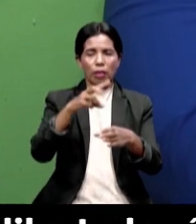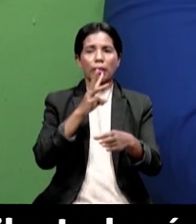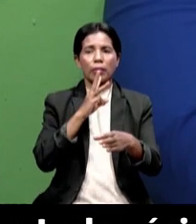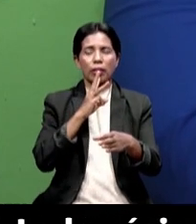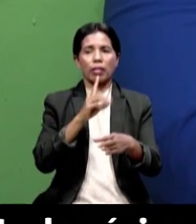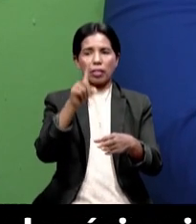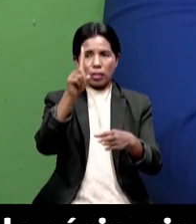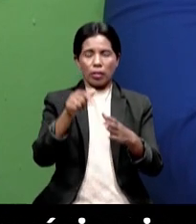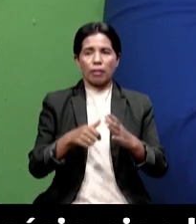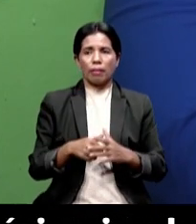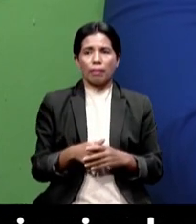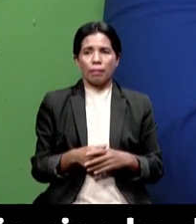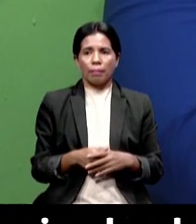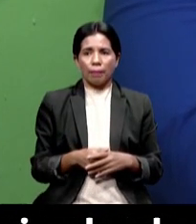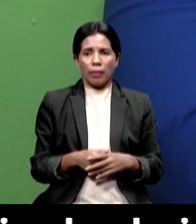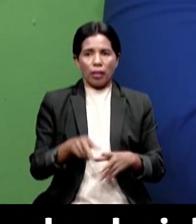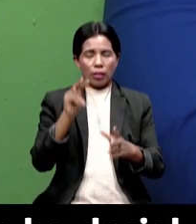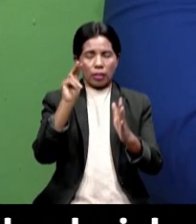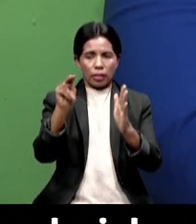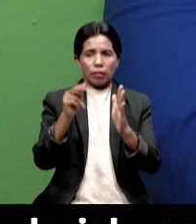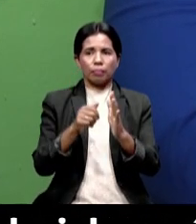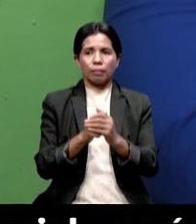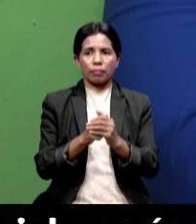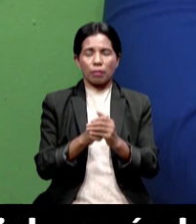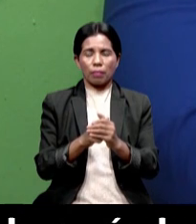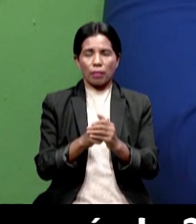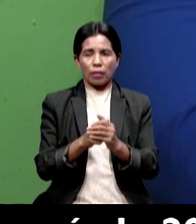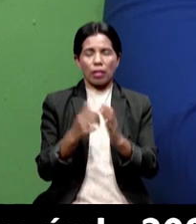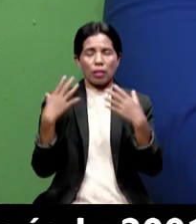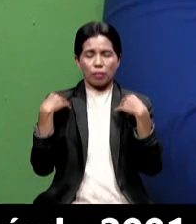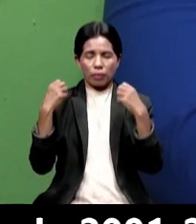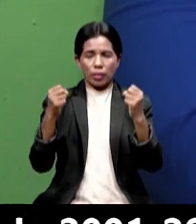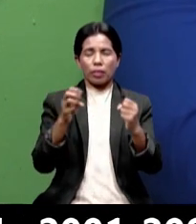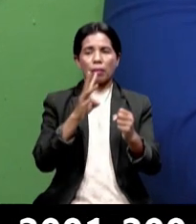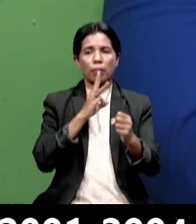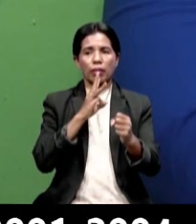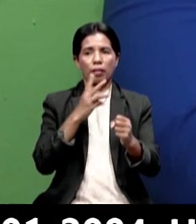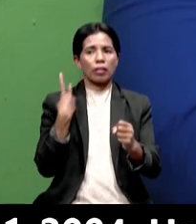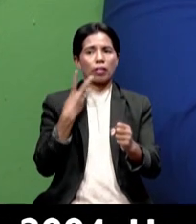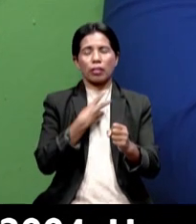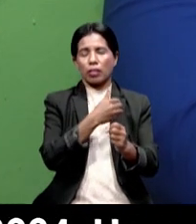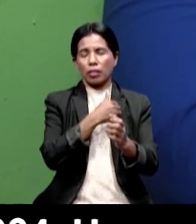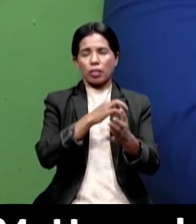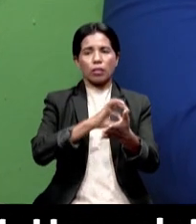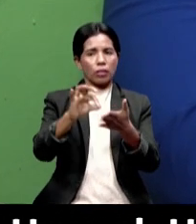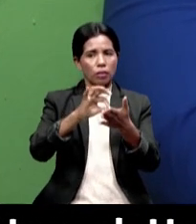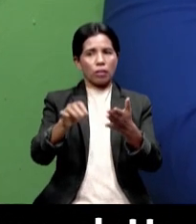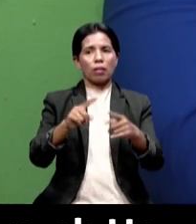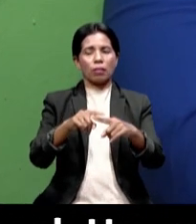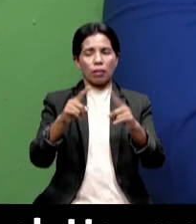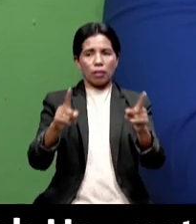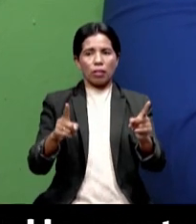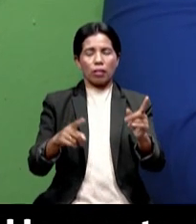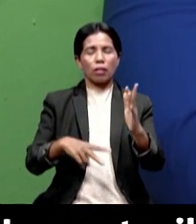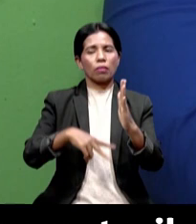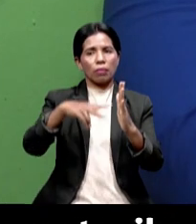fali ninia kapasidadi ita sidau sura mai be ida ne nia